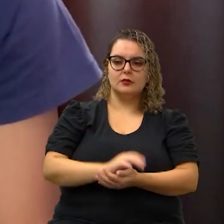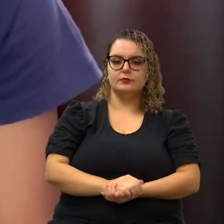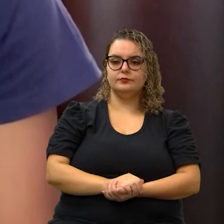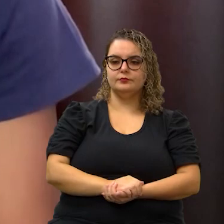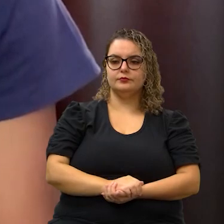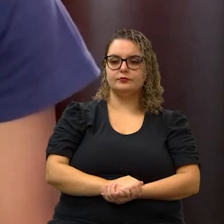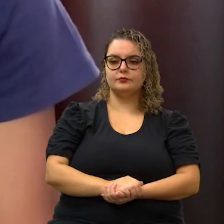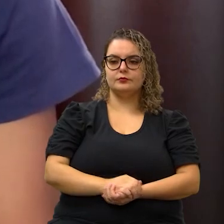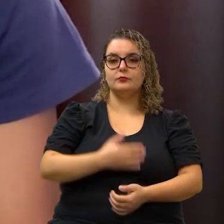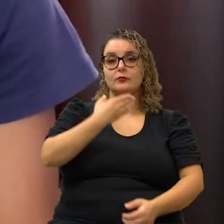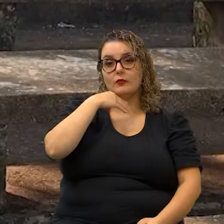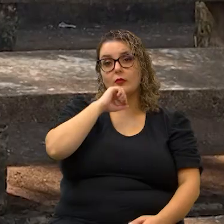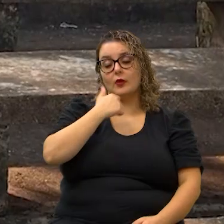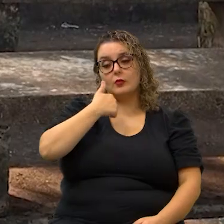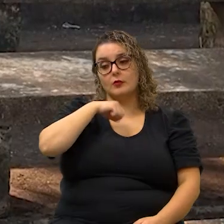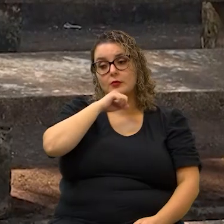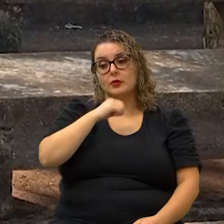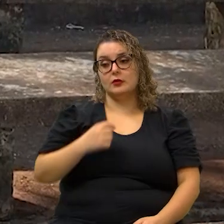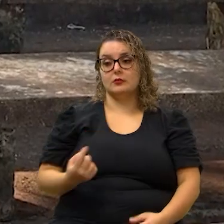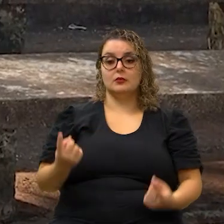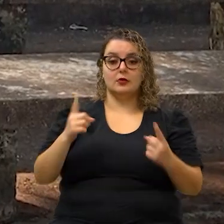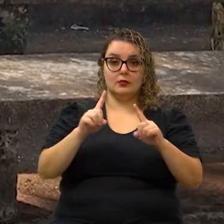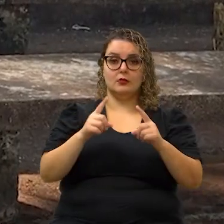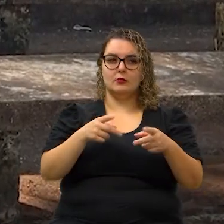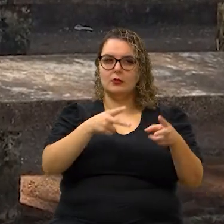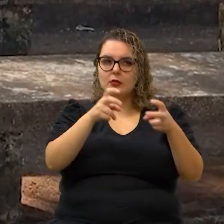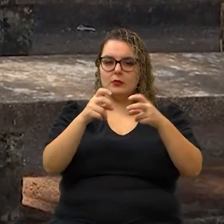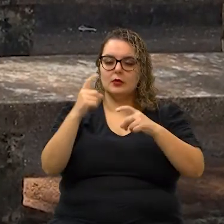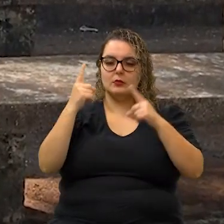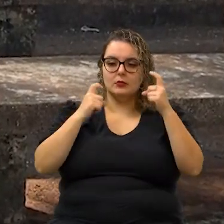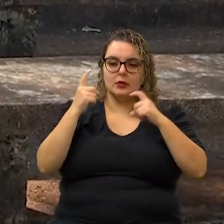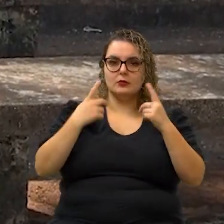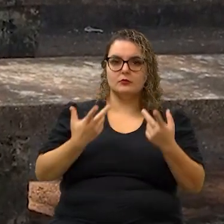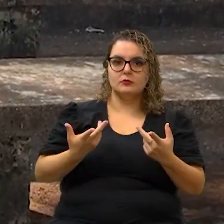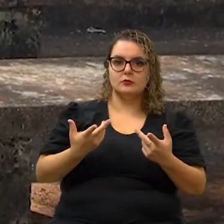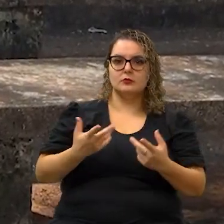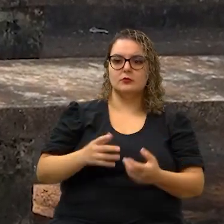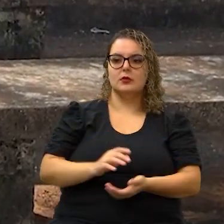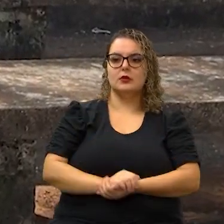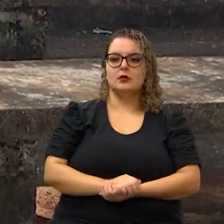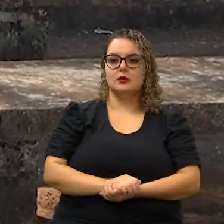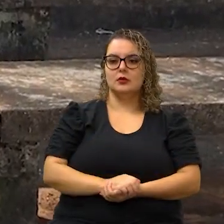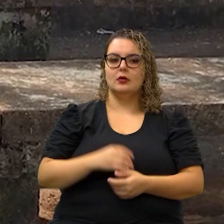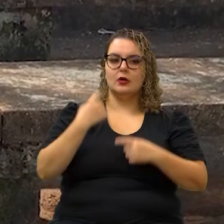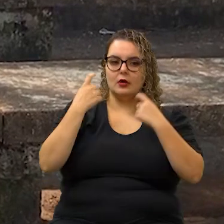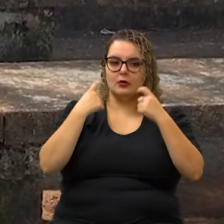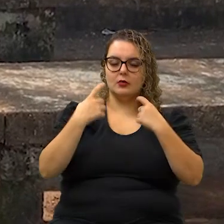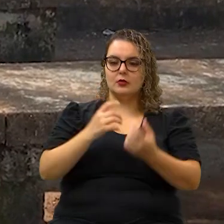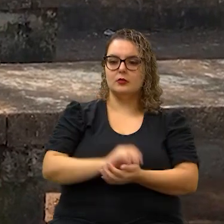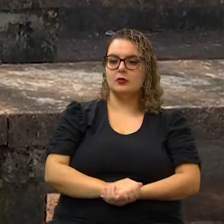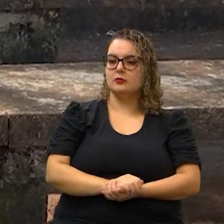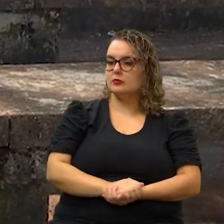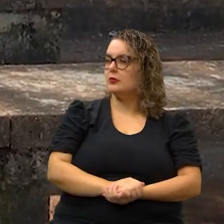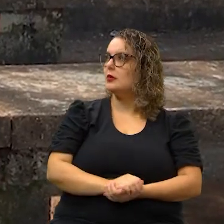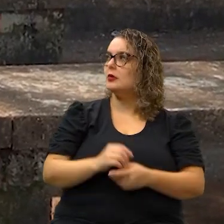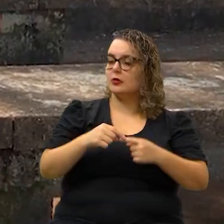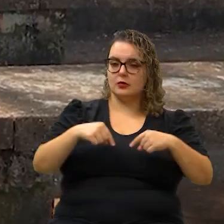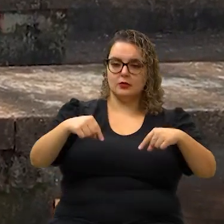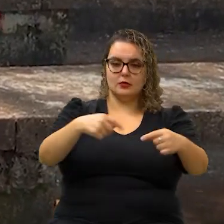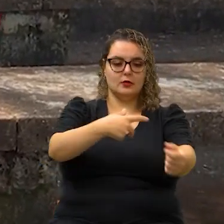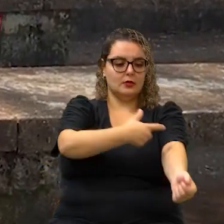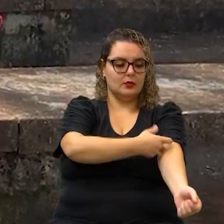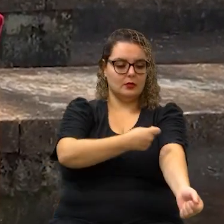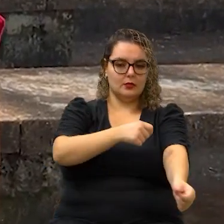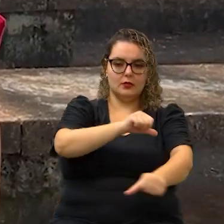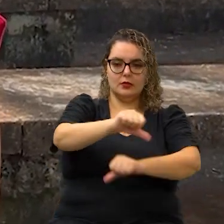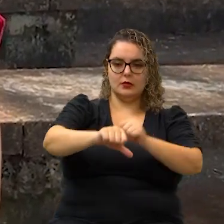mãe, né? A preocupação. O principal impacto foi quando eu cheguei na sala de hemodiálise, que eu só vi pessoas idosas, eu não vi ninguém da minha